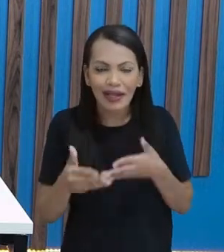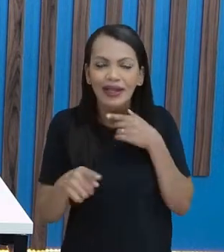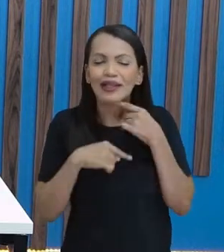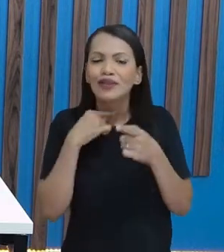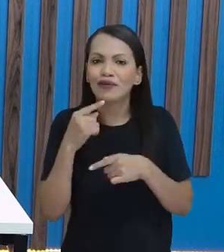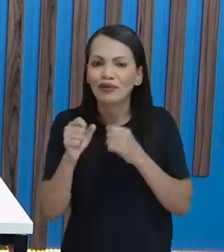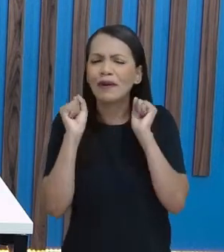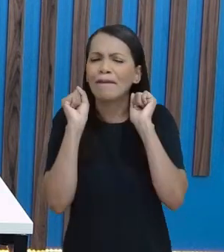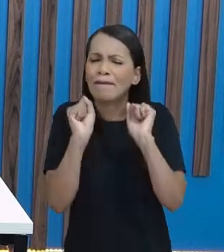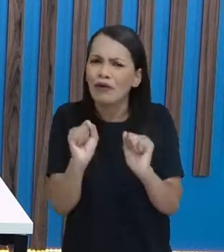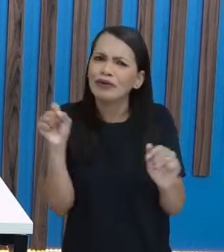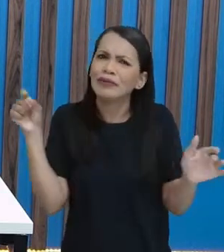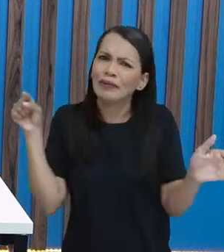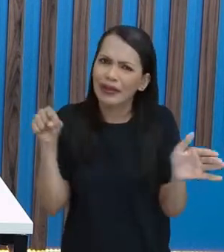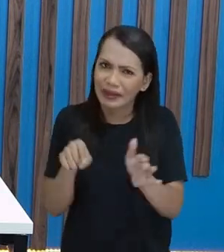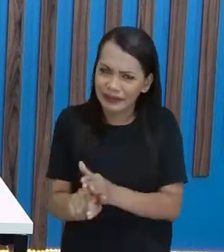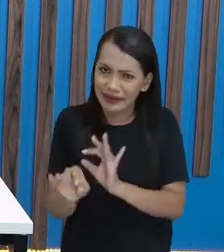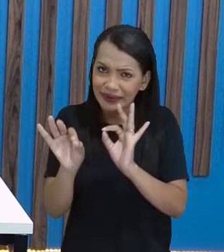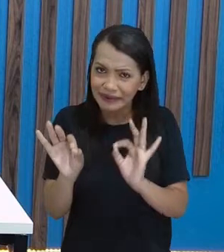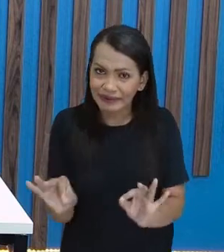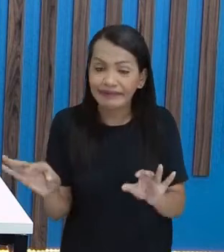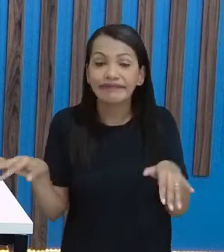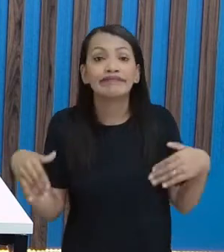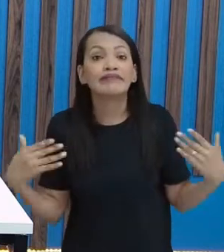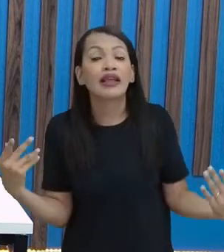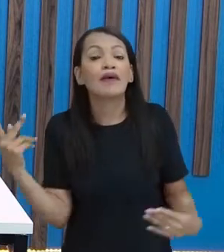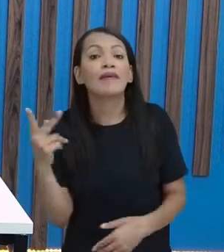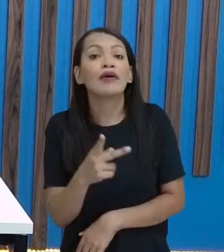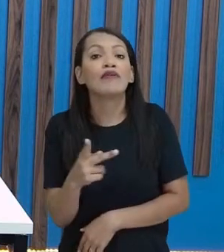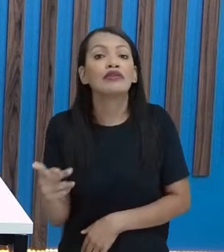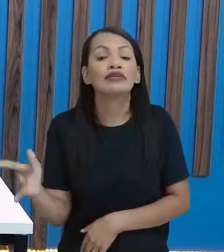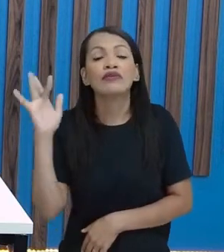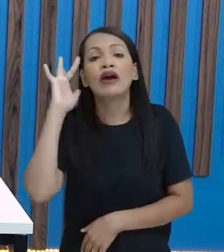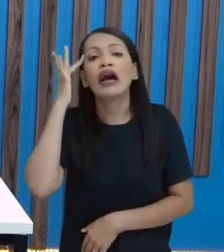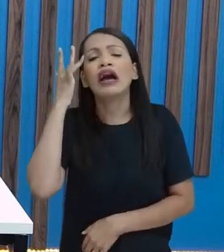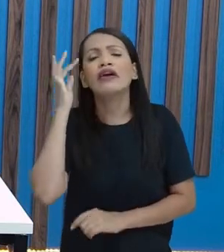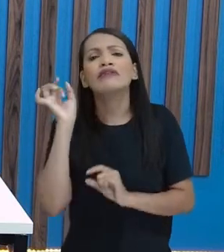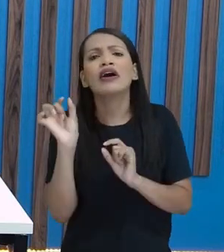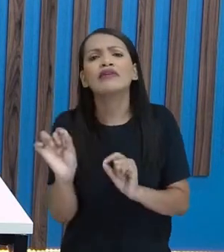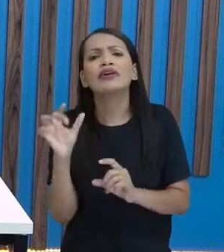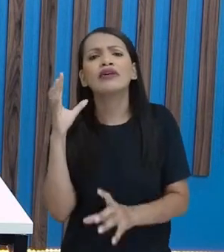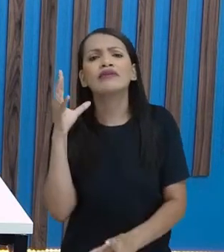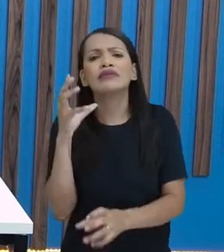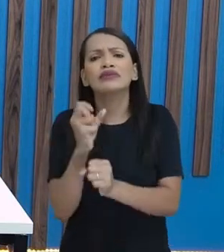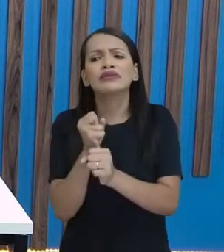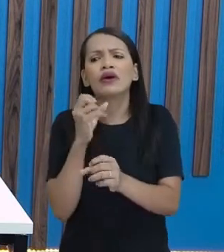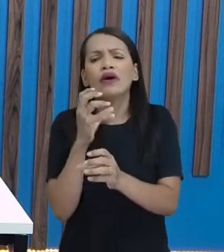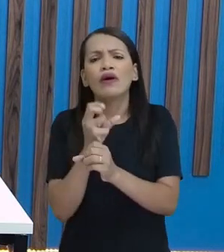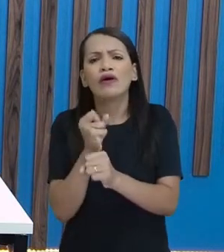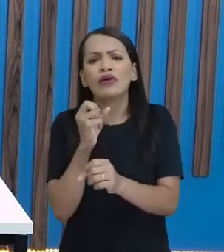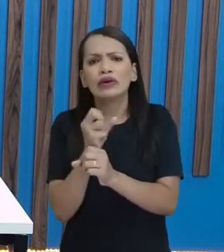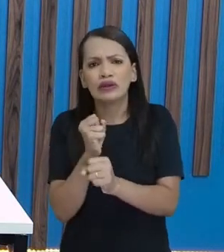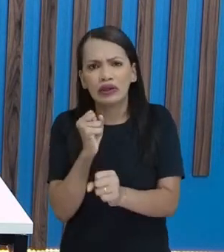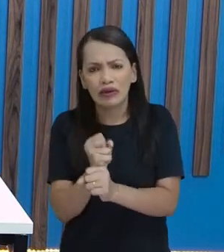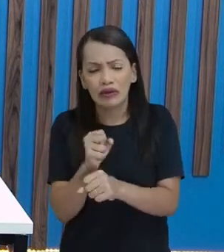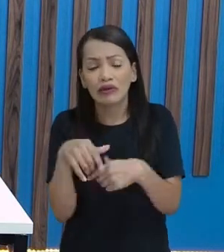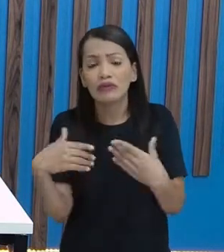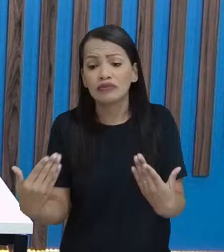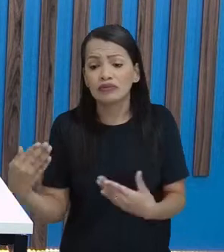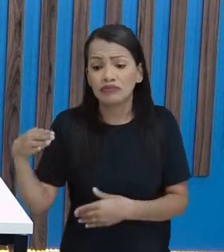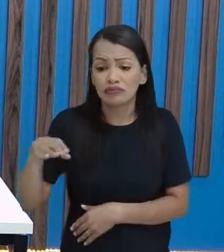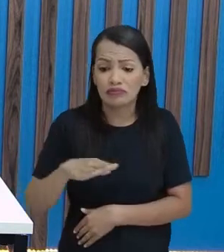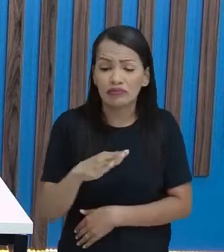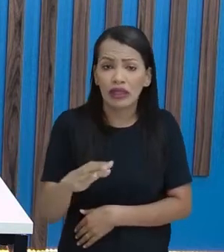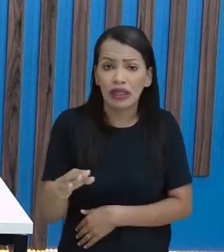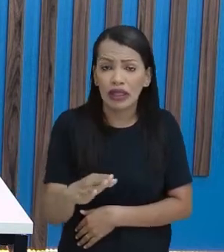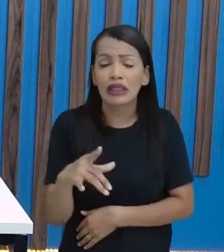passa para mim. Tá certo? Isso mesmo. E aí a professora Iris acha que o total da coleção de carrinhos do Miguel tem menos